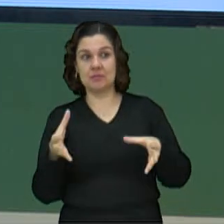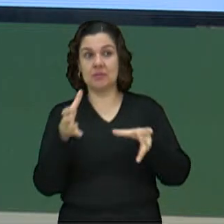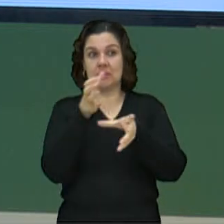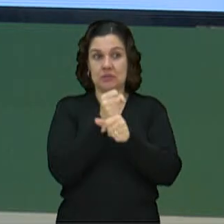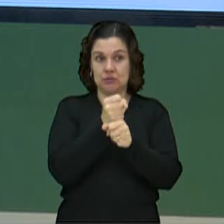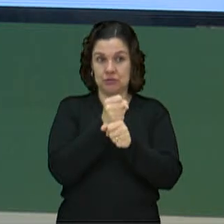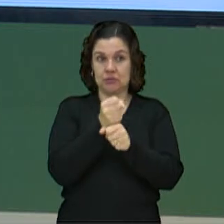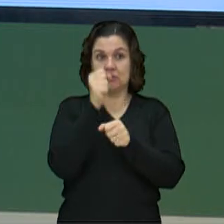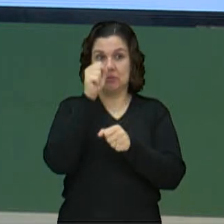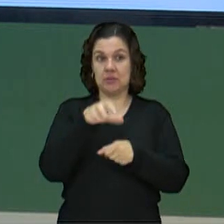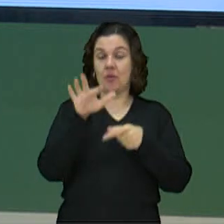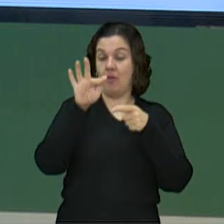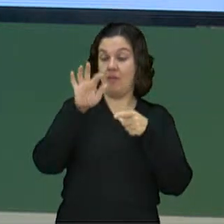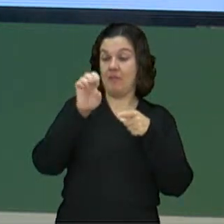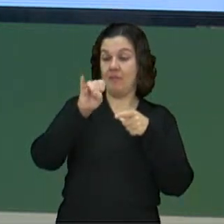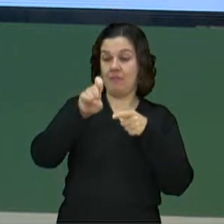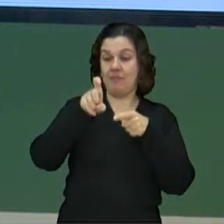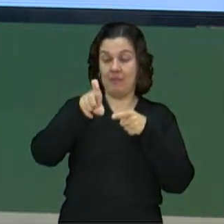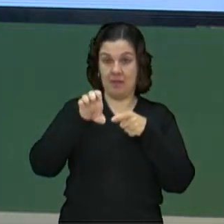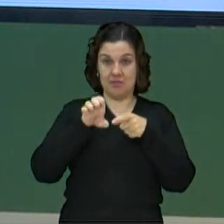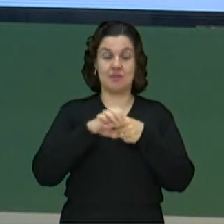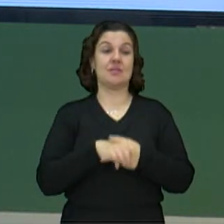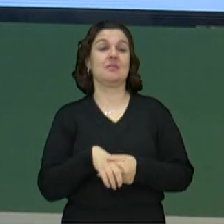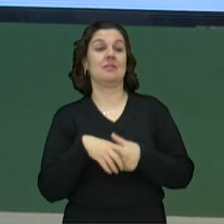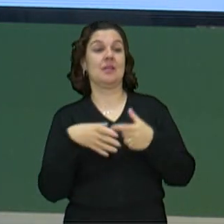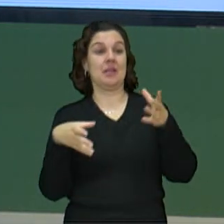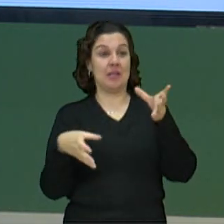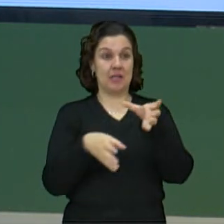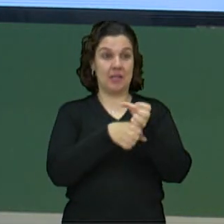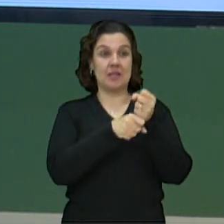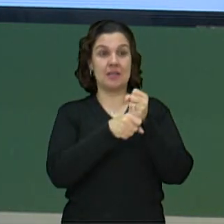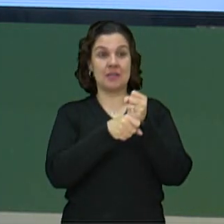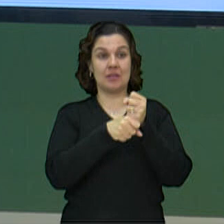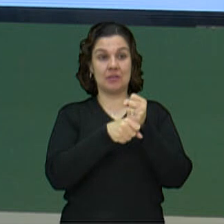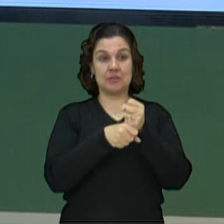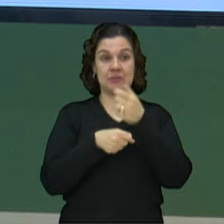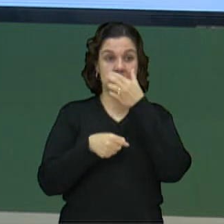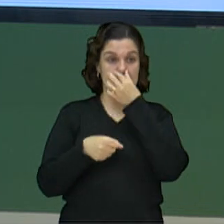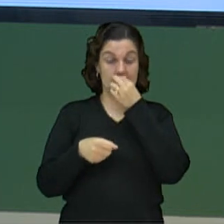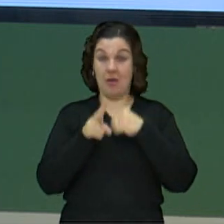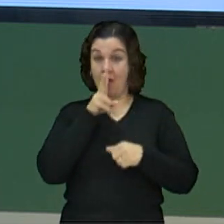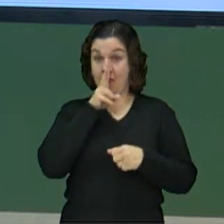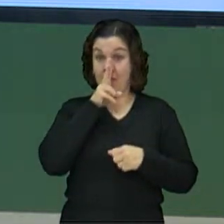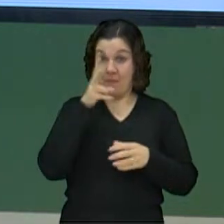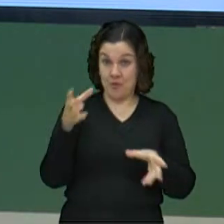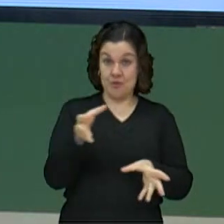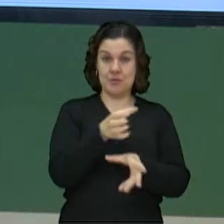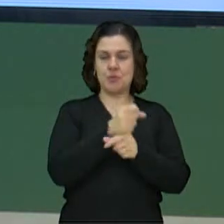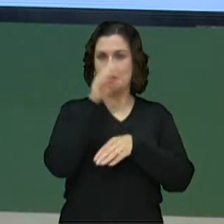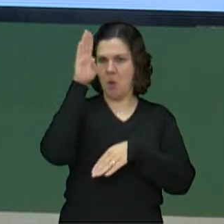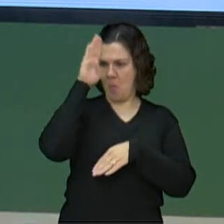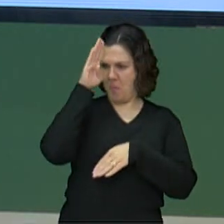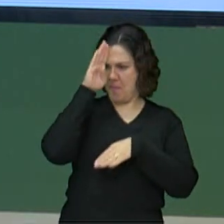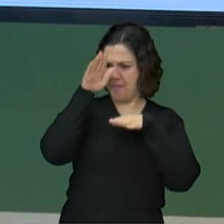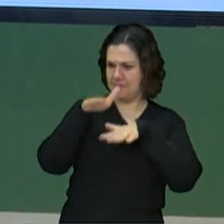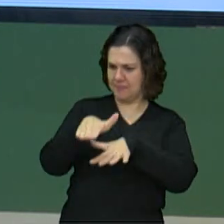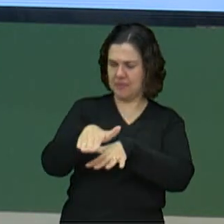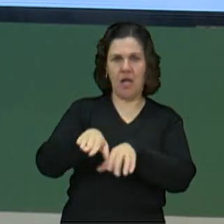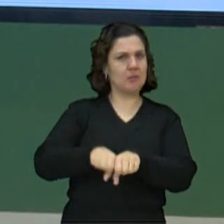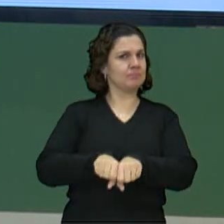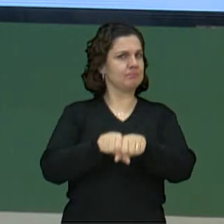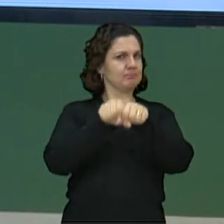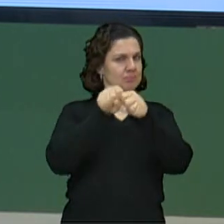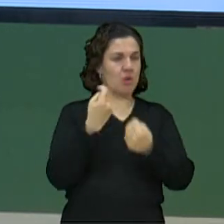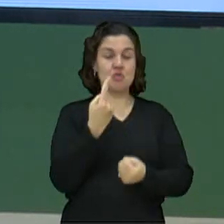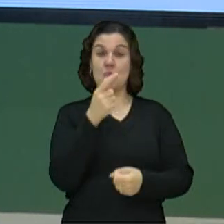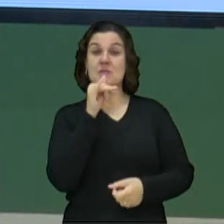é um feixe. Então, a força da união militar inquebrável. Uma